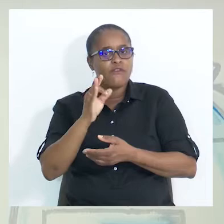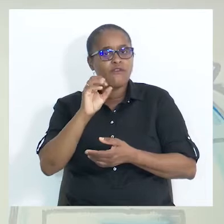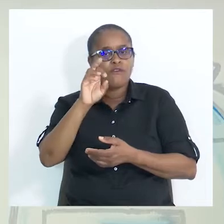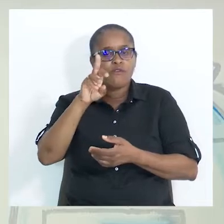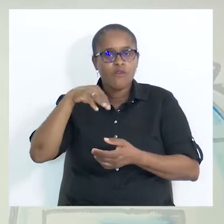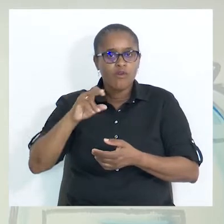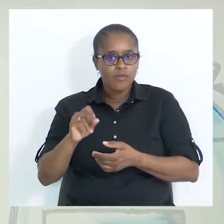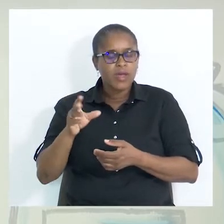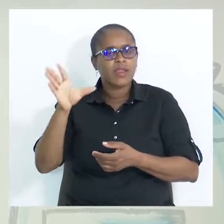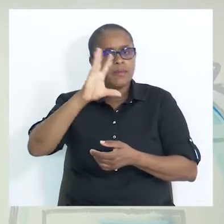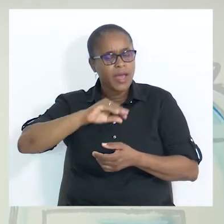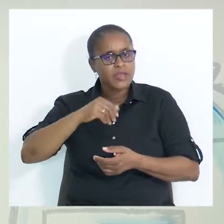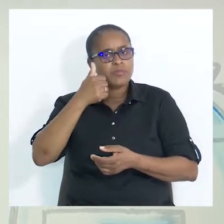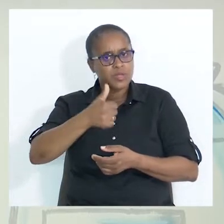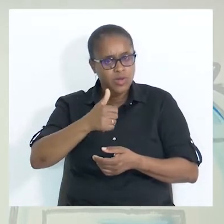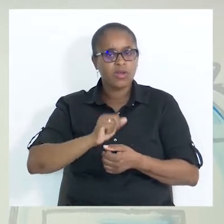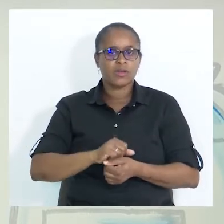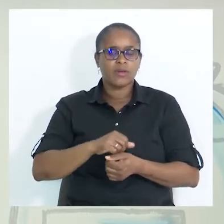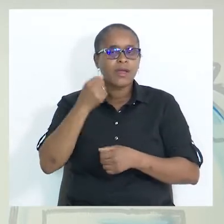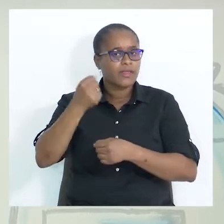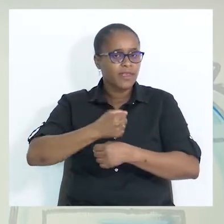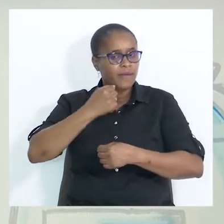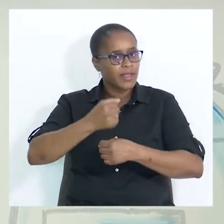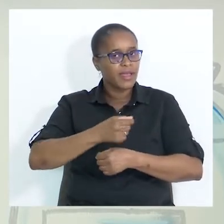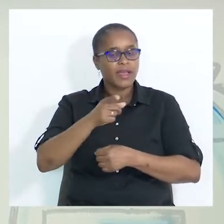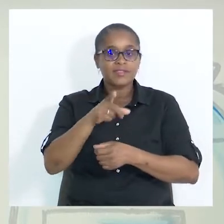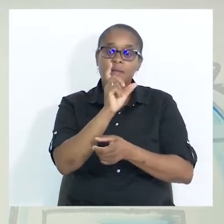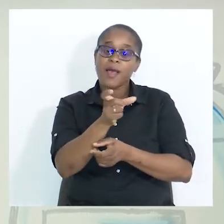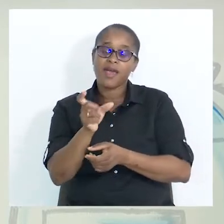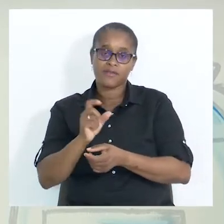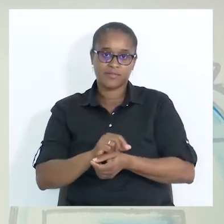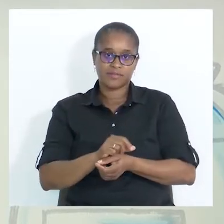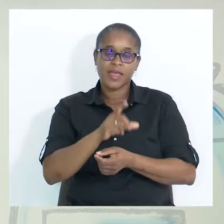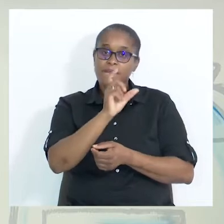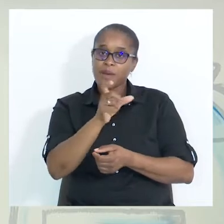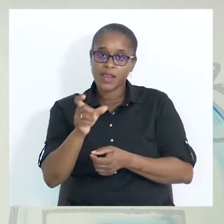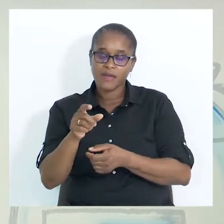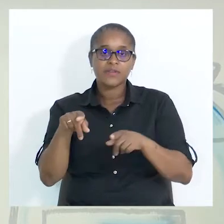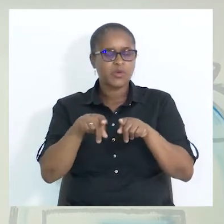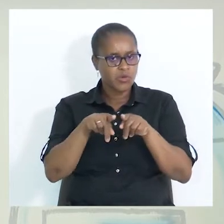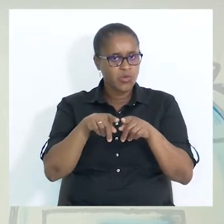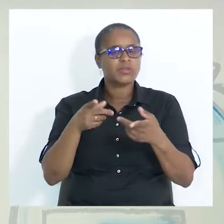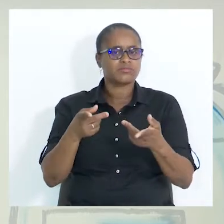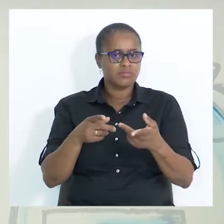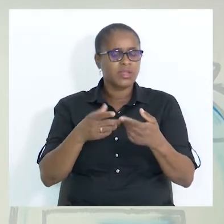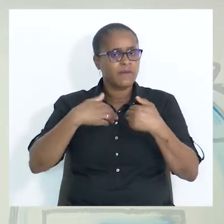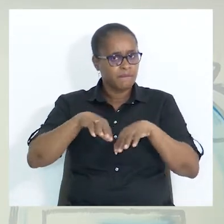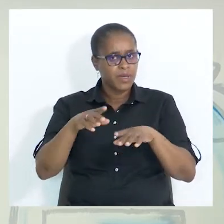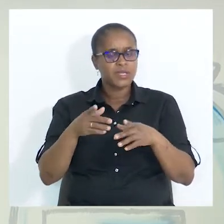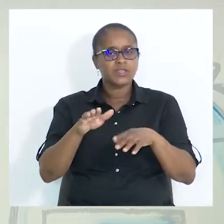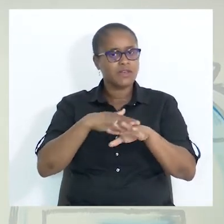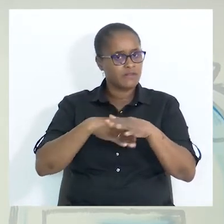formal, ou então mais adequada, para trabalhar essa palavra. Palavras com o mesmo significado,